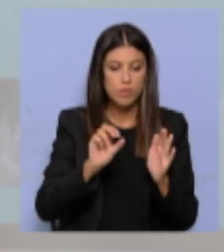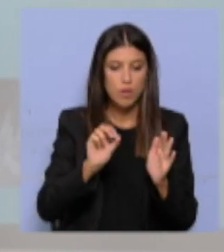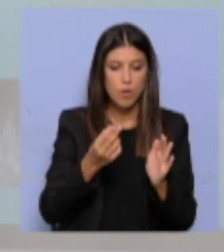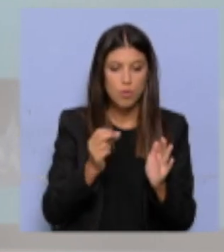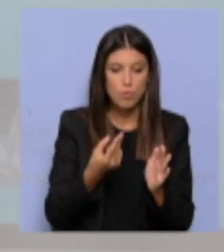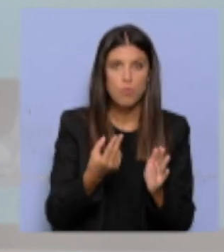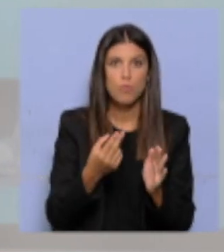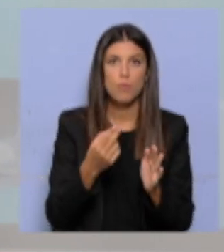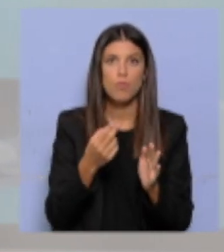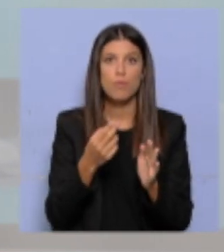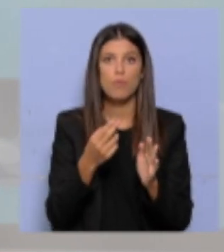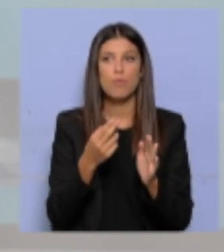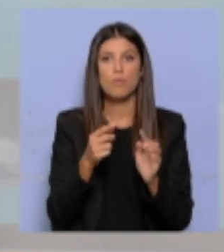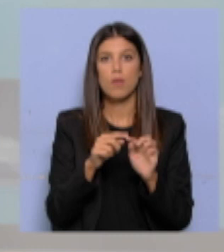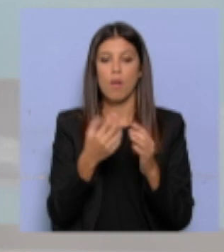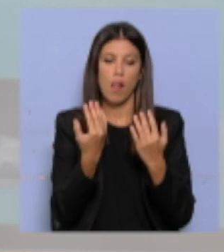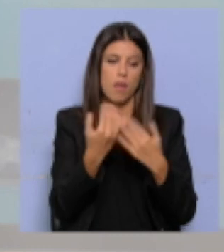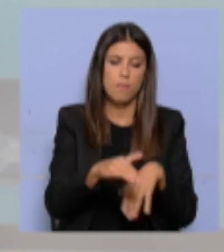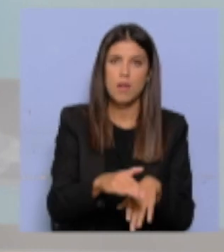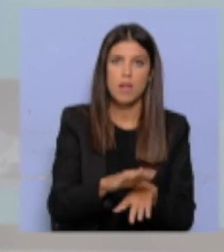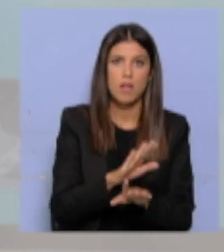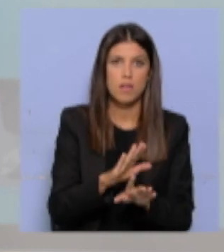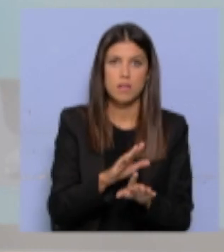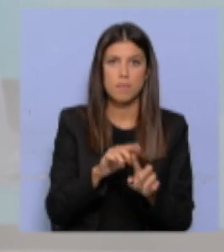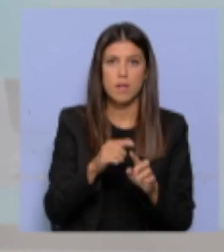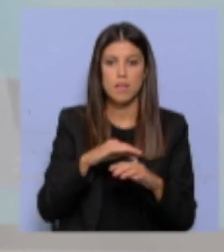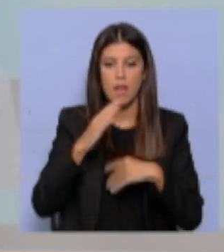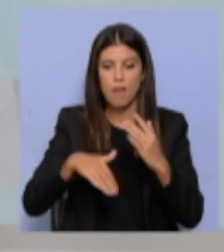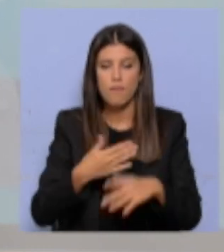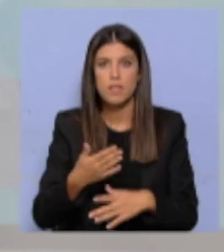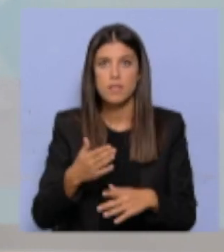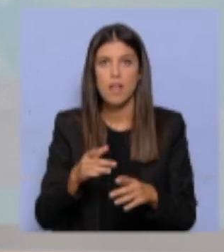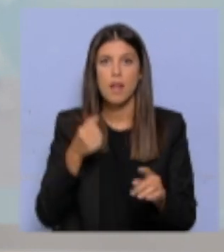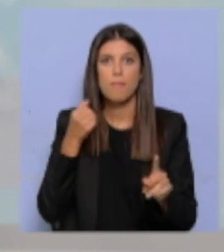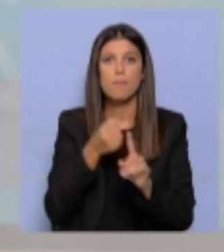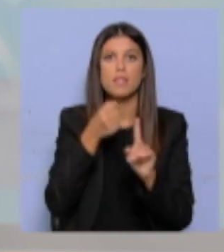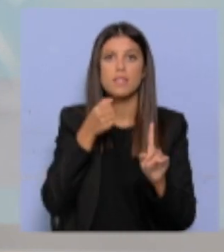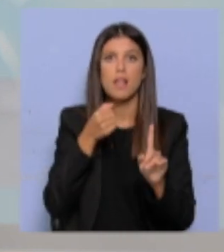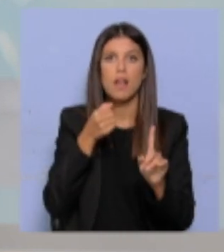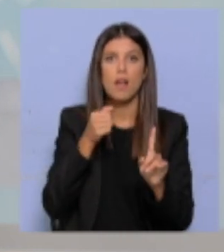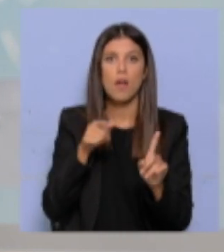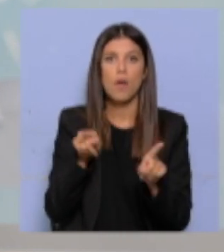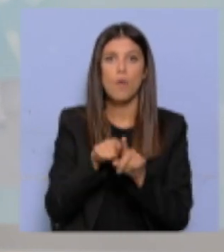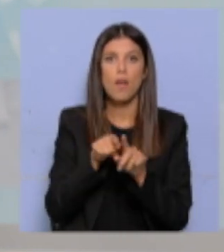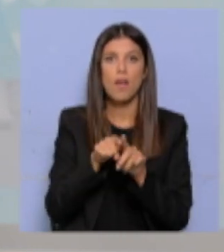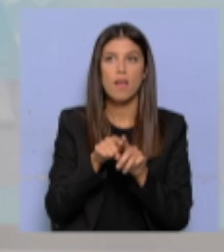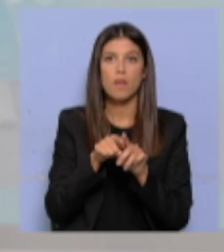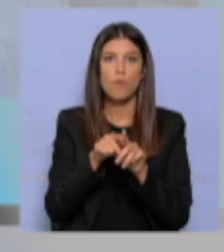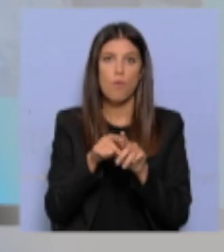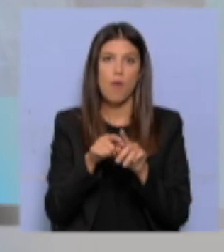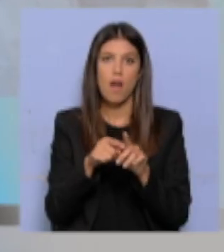como dizia, seremos muito limitados. Temos que avançar, a missão tem que ser como água em